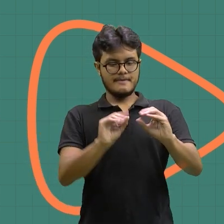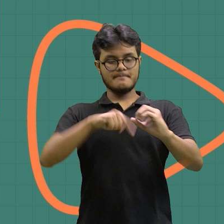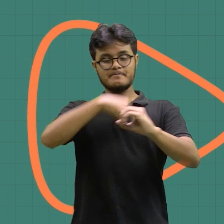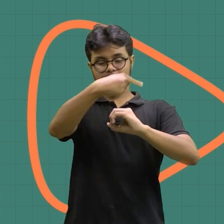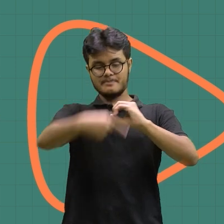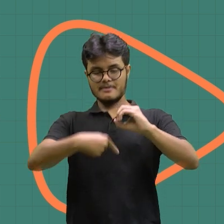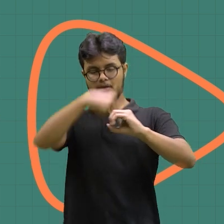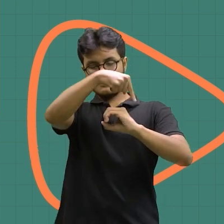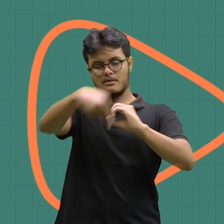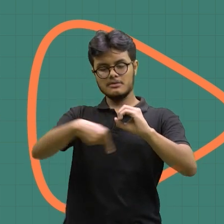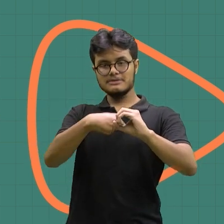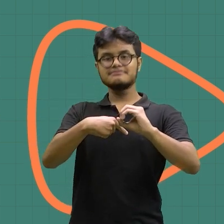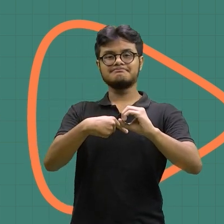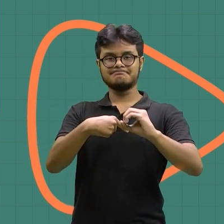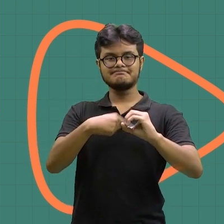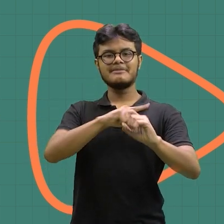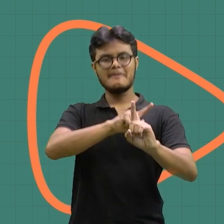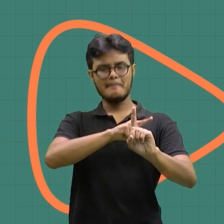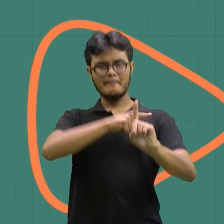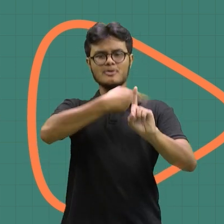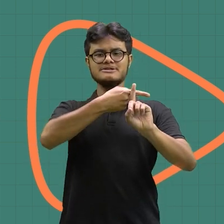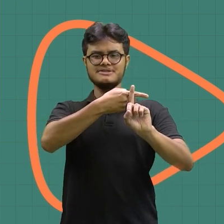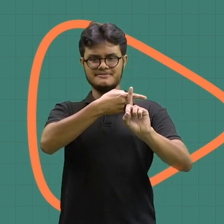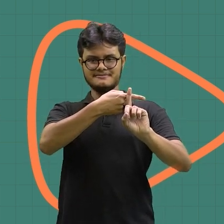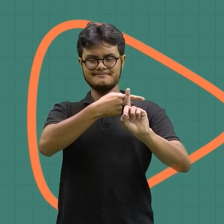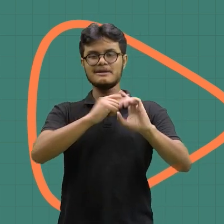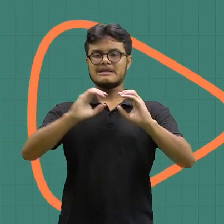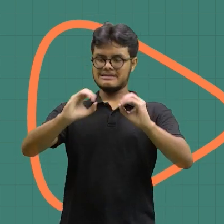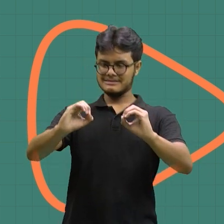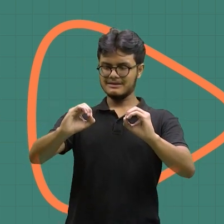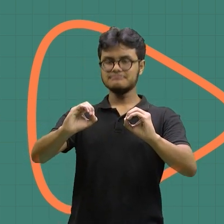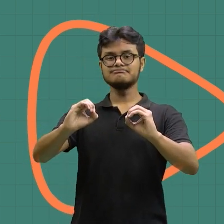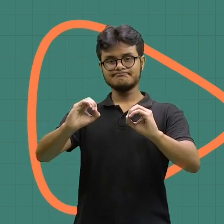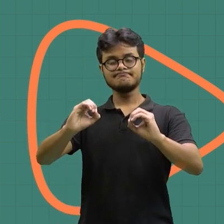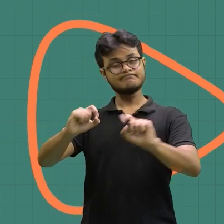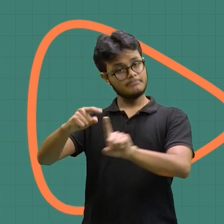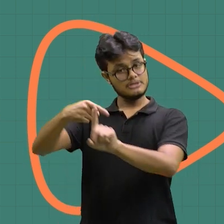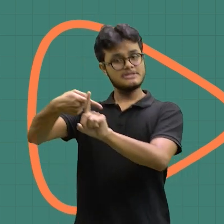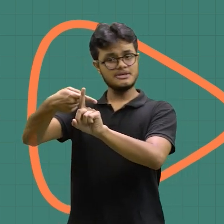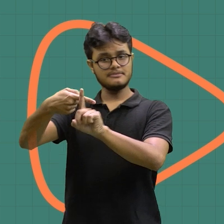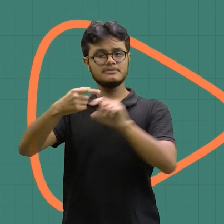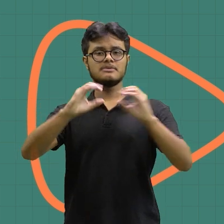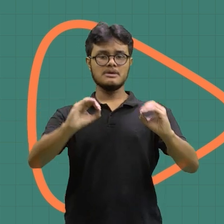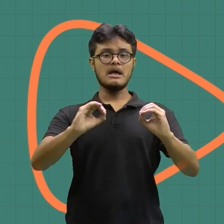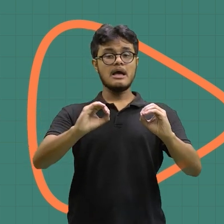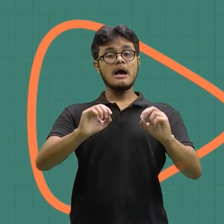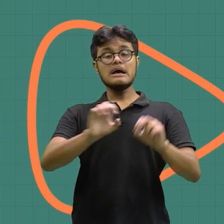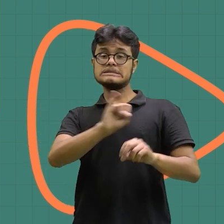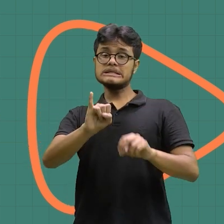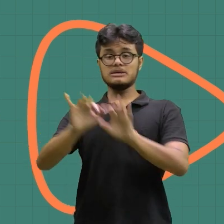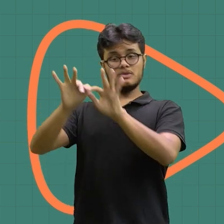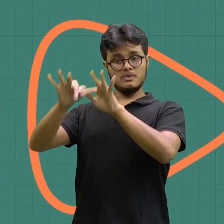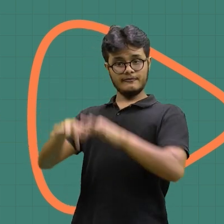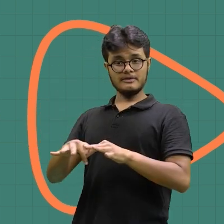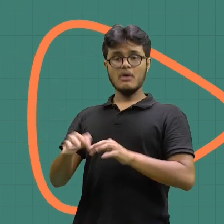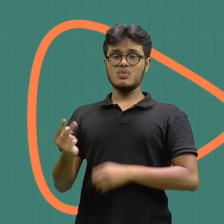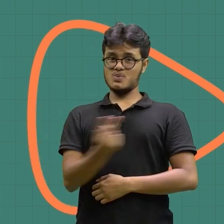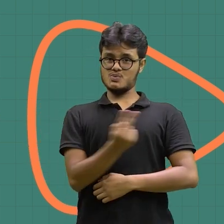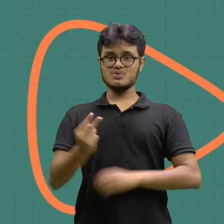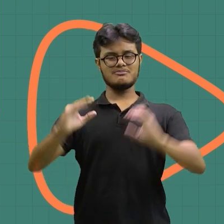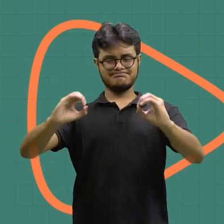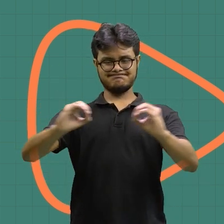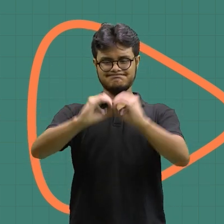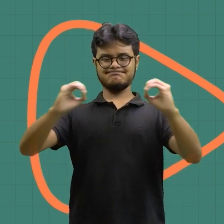deixando assim o corpo neutro com menos elétron, então um pouco mais positivo. E no final do processo, os dois eles ficam